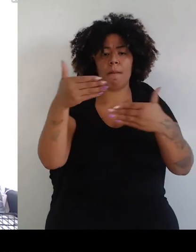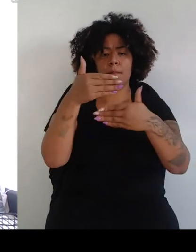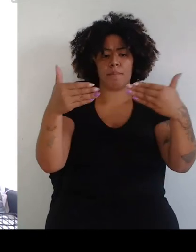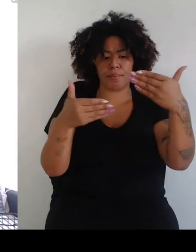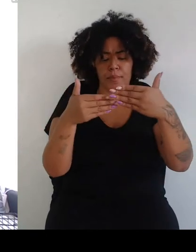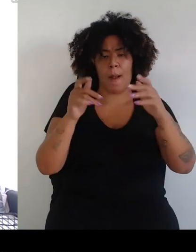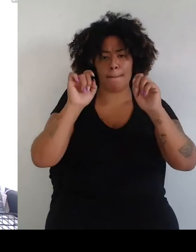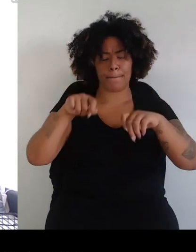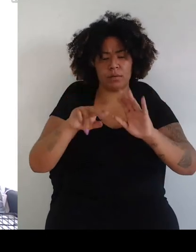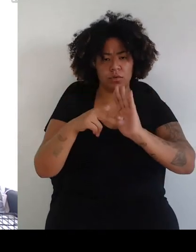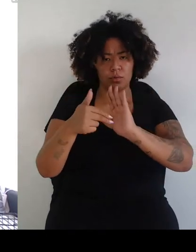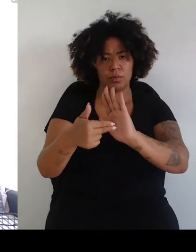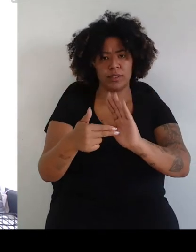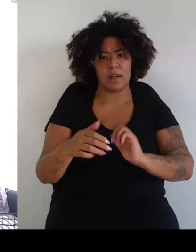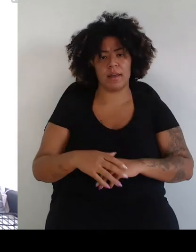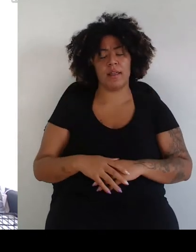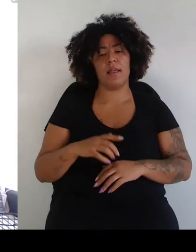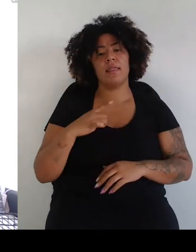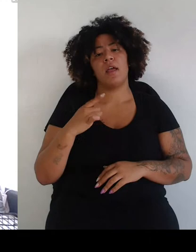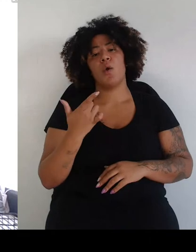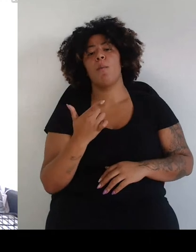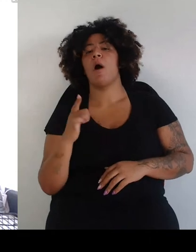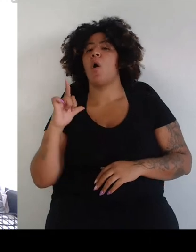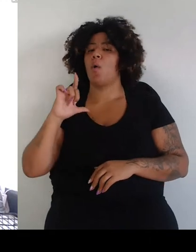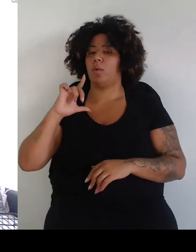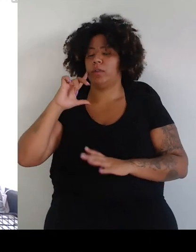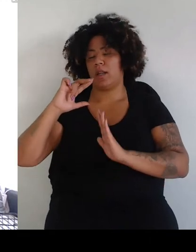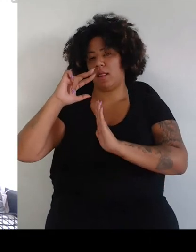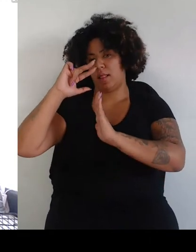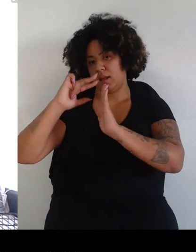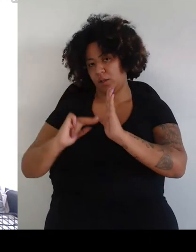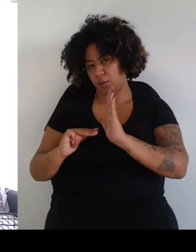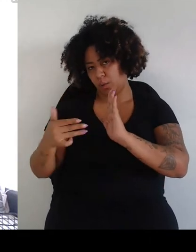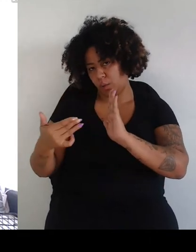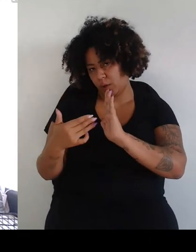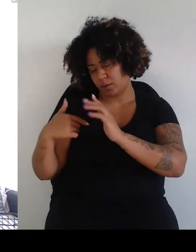outra leitura do seu trabalho que aparece aqui